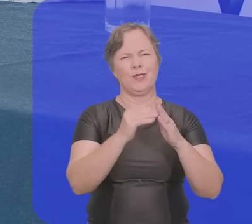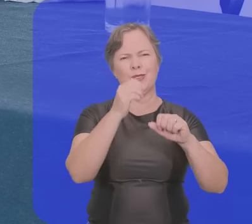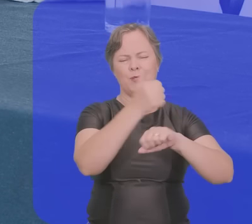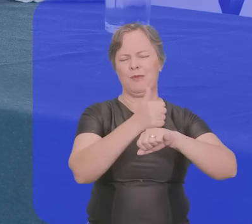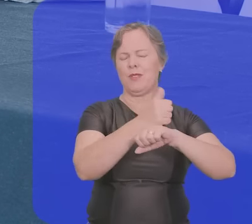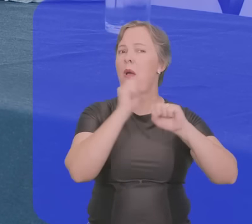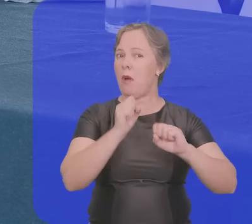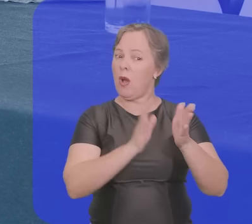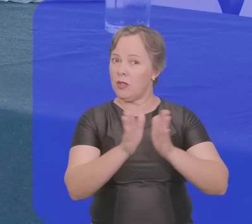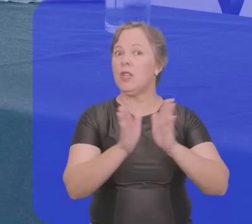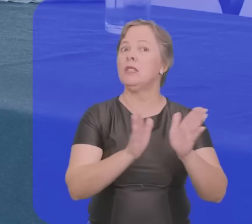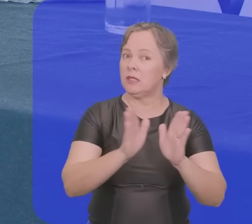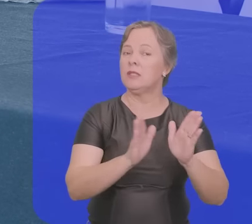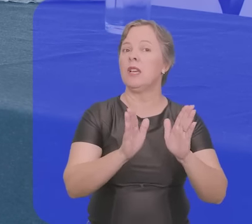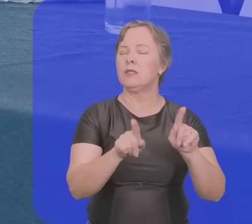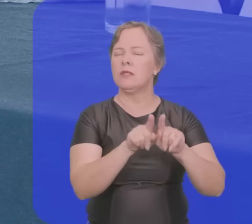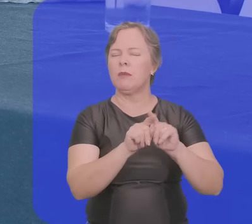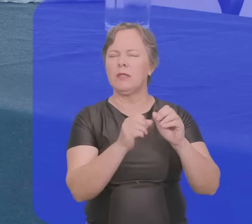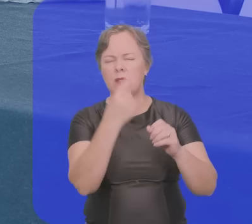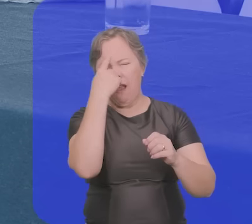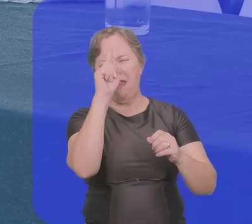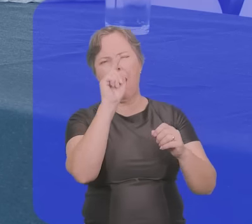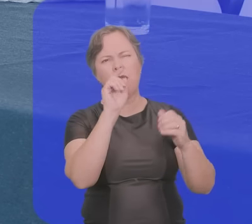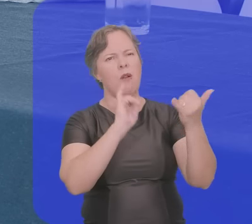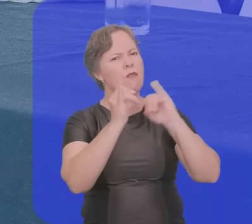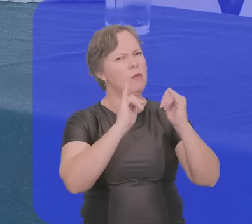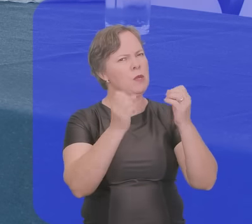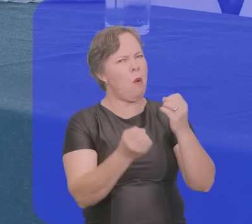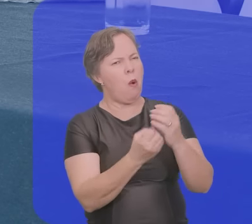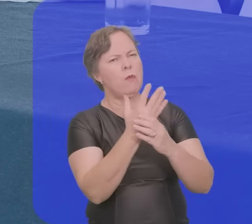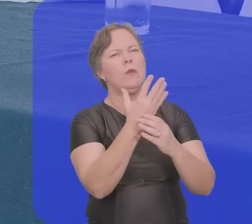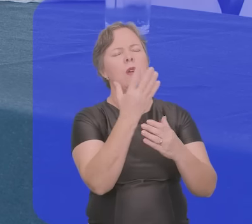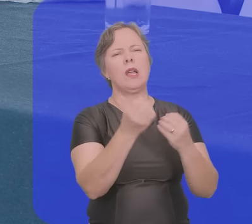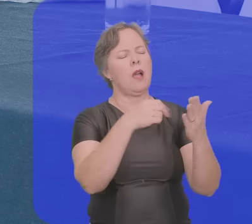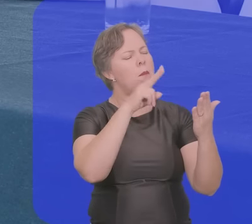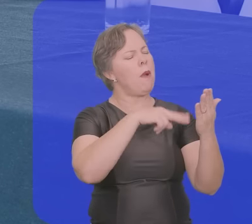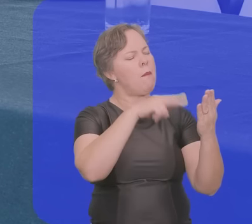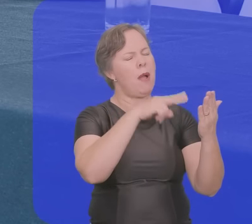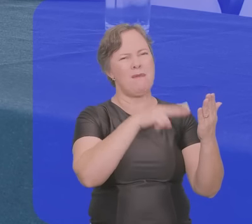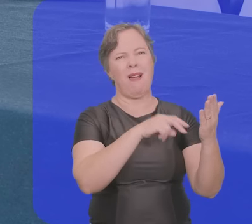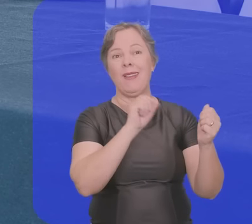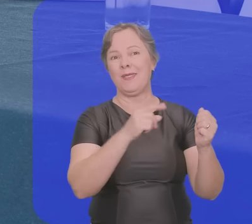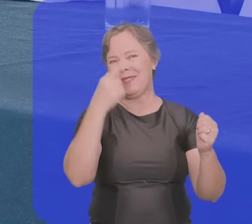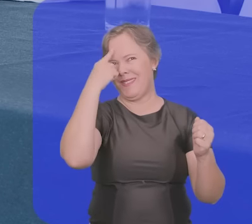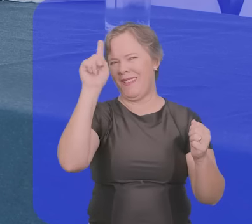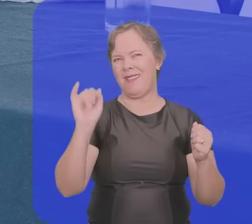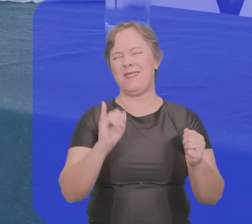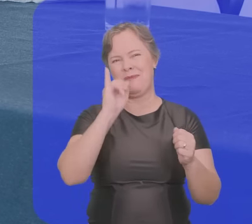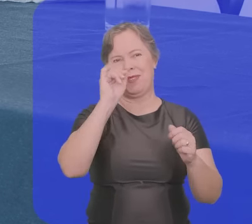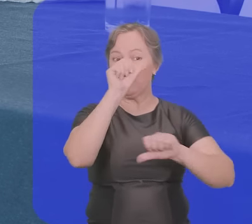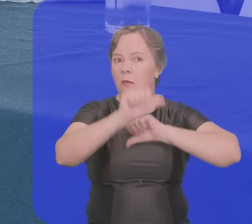essa ferramenta e criar suas visões de dados. Então, essa que é a ideia interessante, que foi a grande mudança,